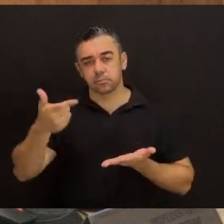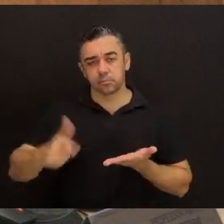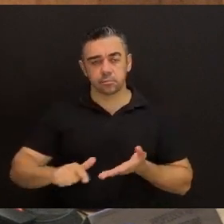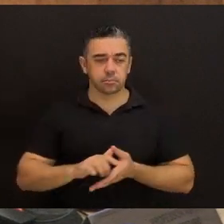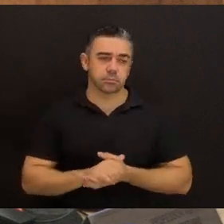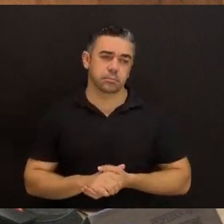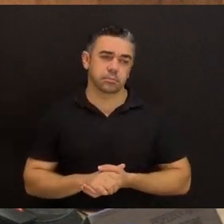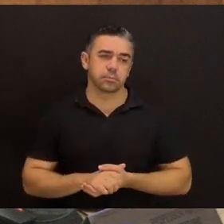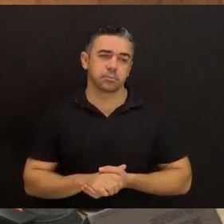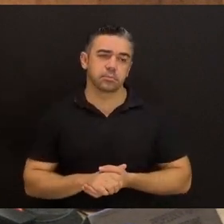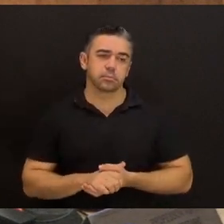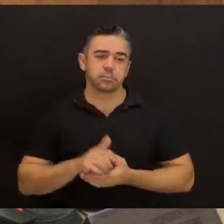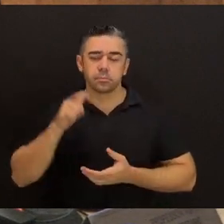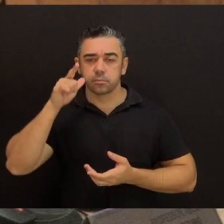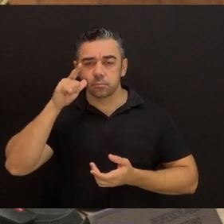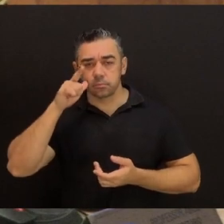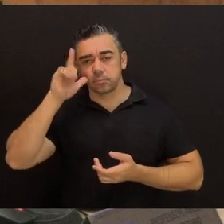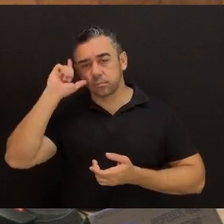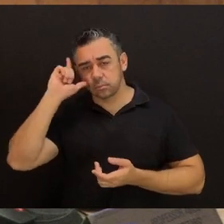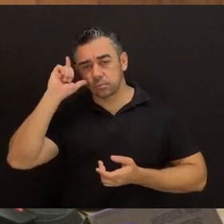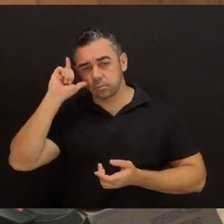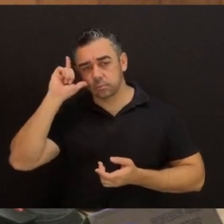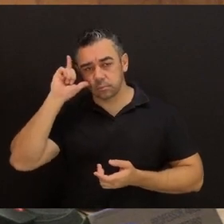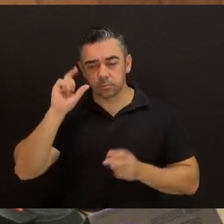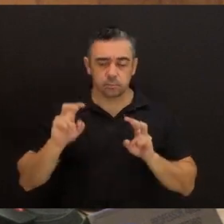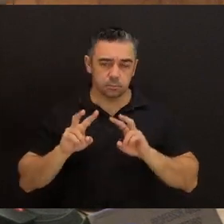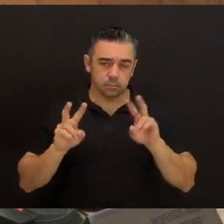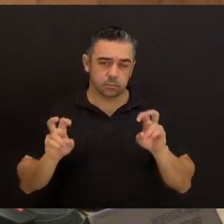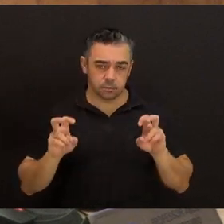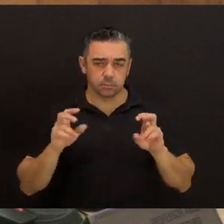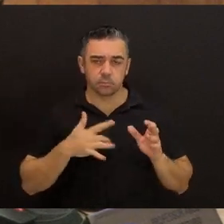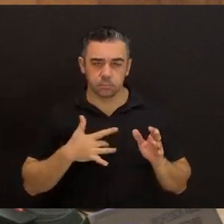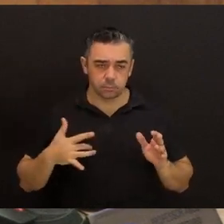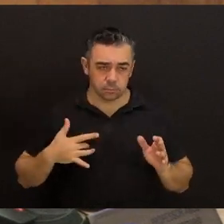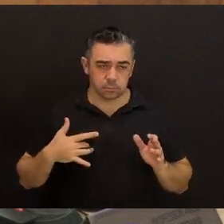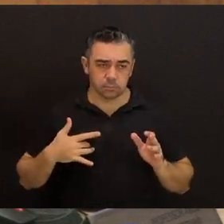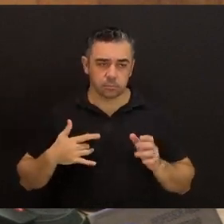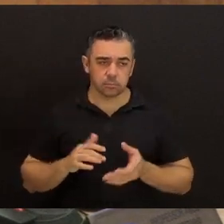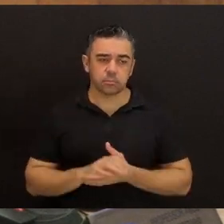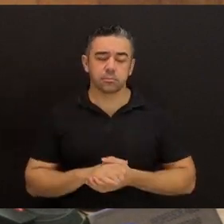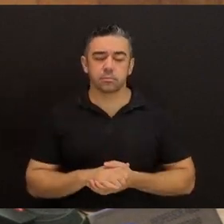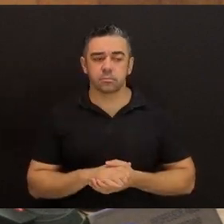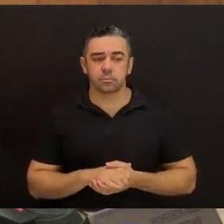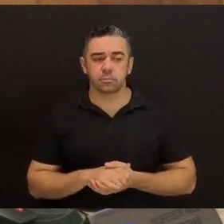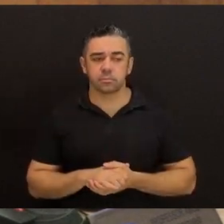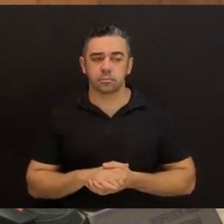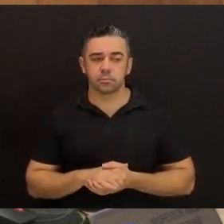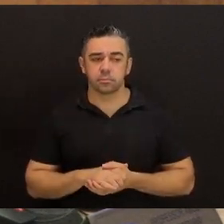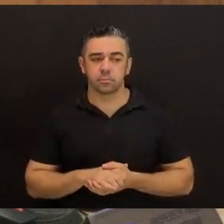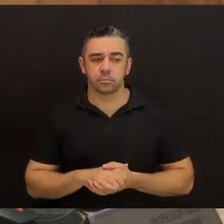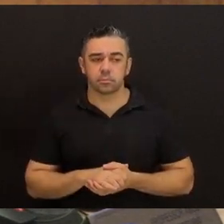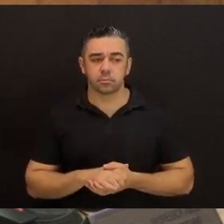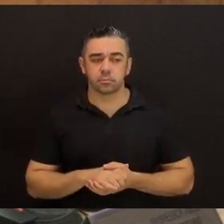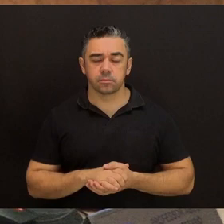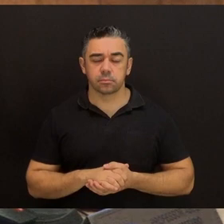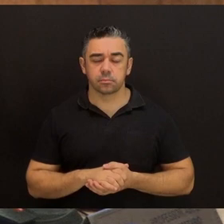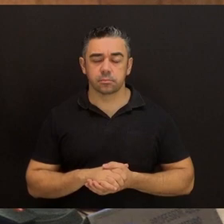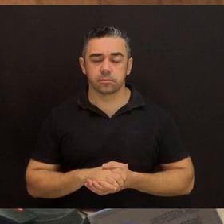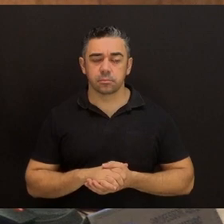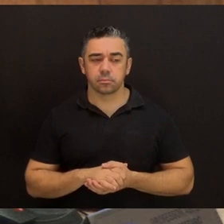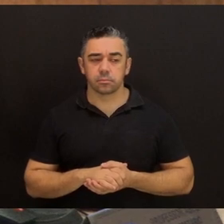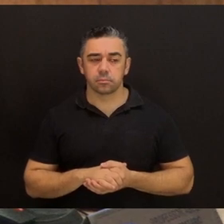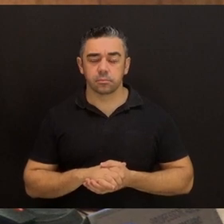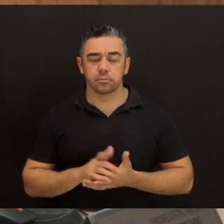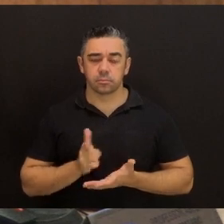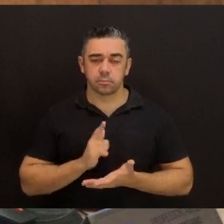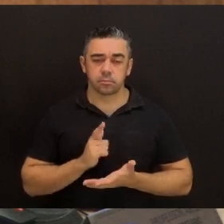eu ontem dentro do assunto saúde nesse tempo que me resta me chegou aí uma demanda uma